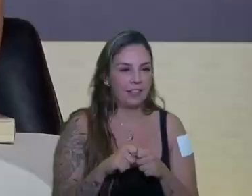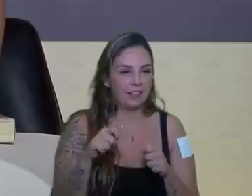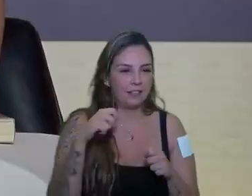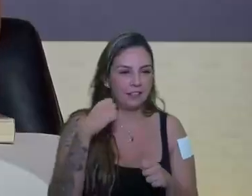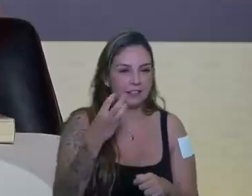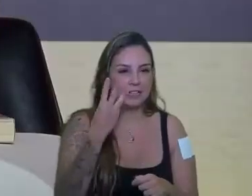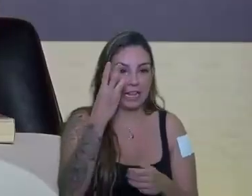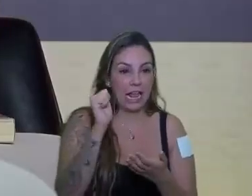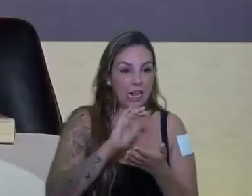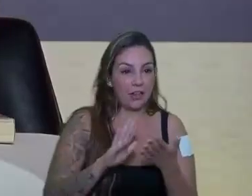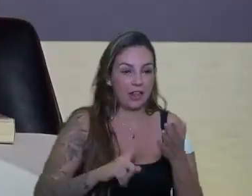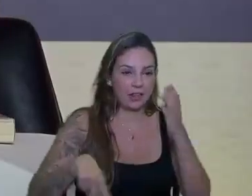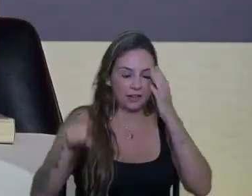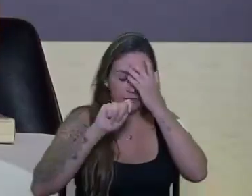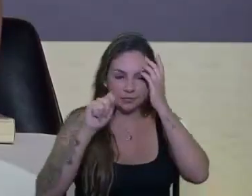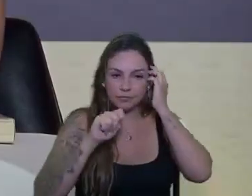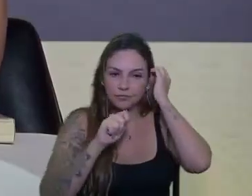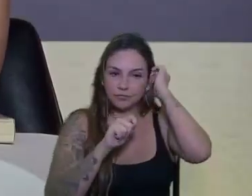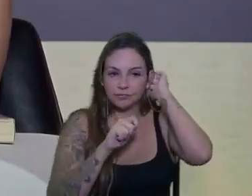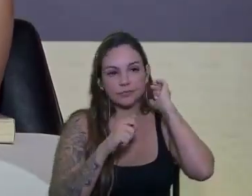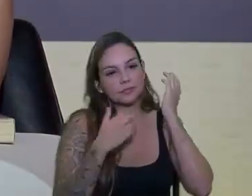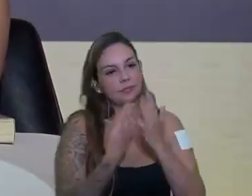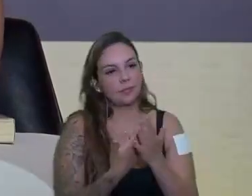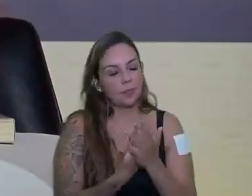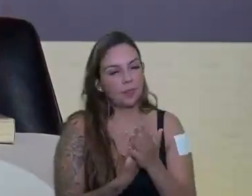eu vou dar 3 atividades para vocês fazerem em aula,